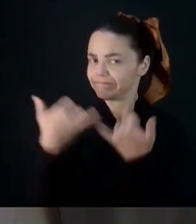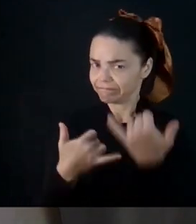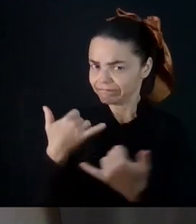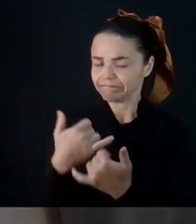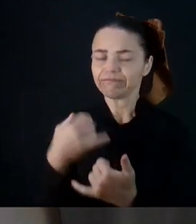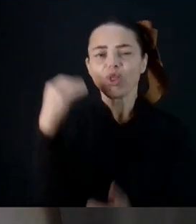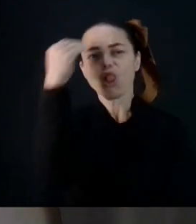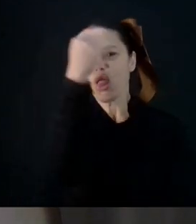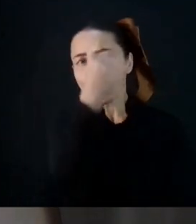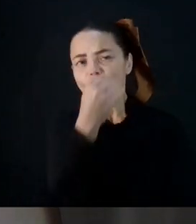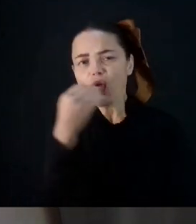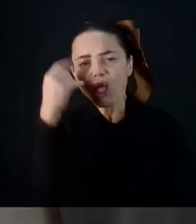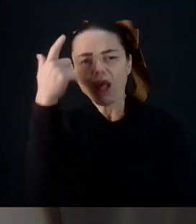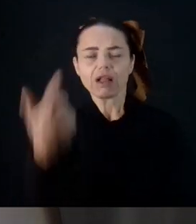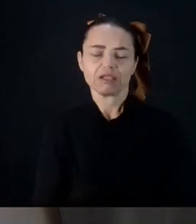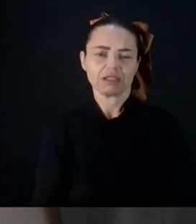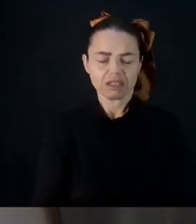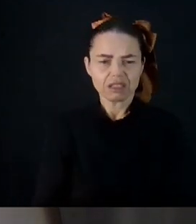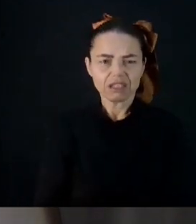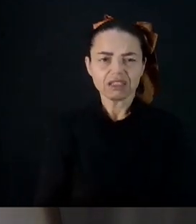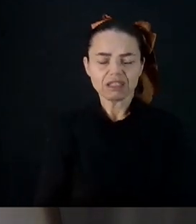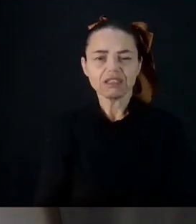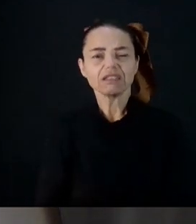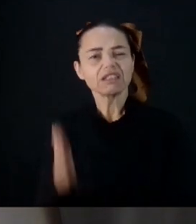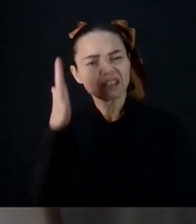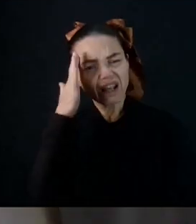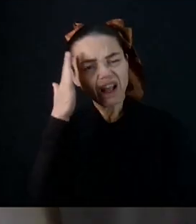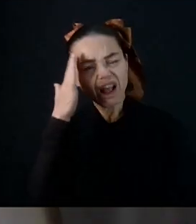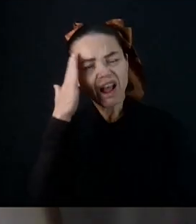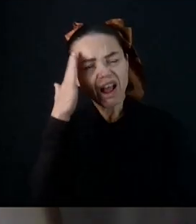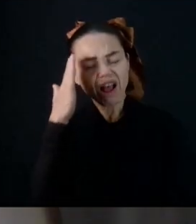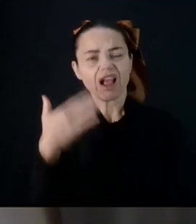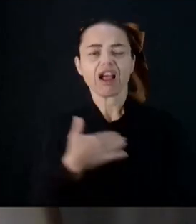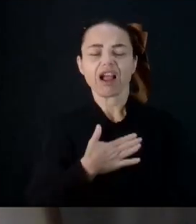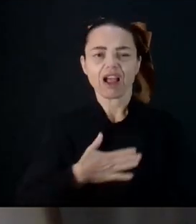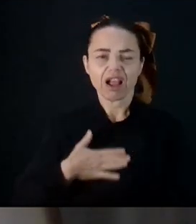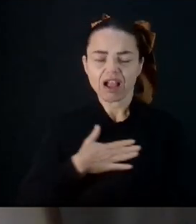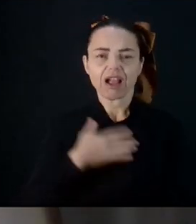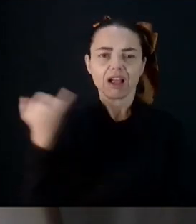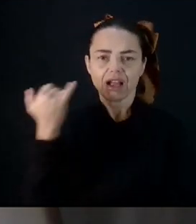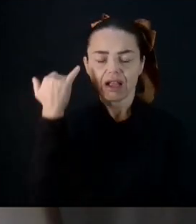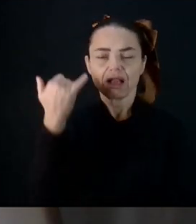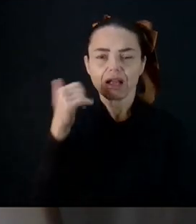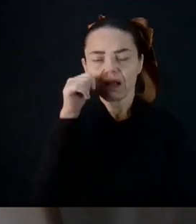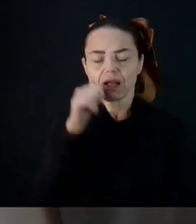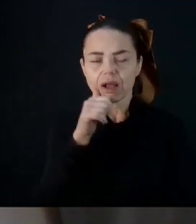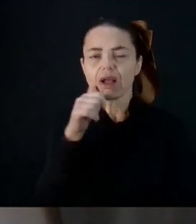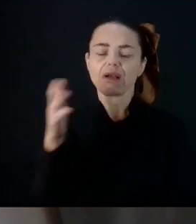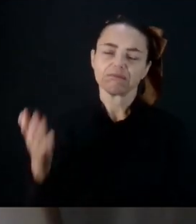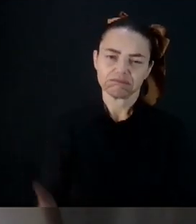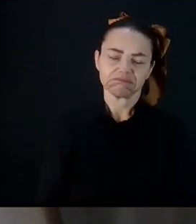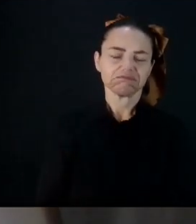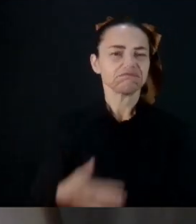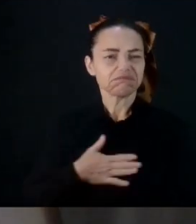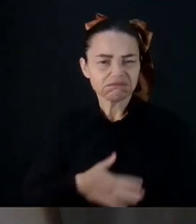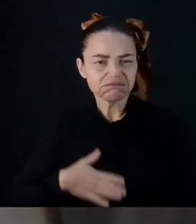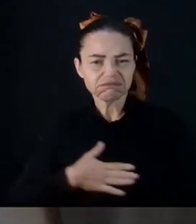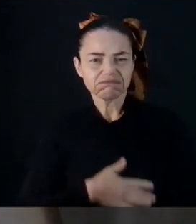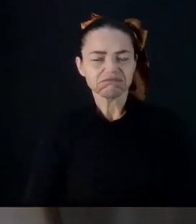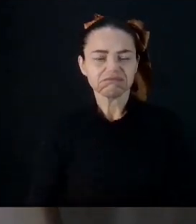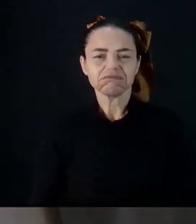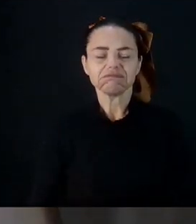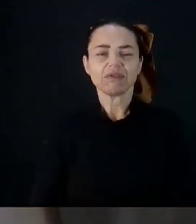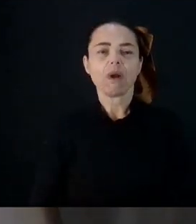maquiagem, né? A gente entende que é importante para uma criança simular,